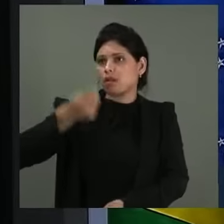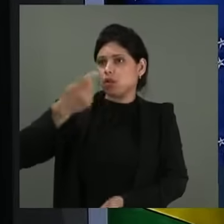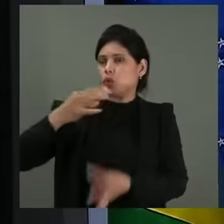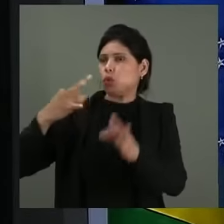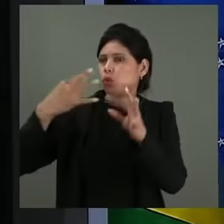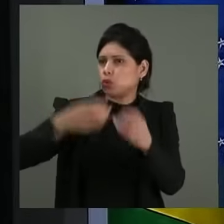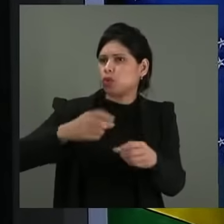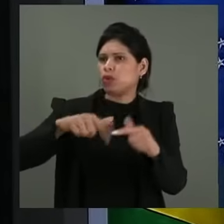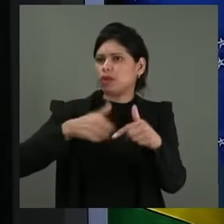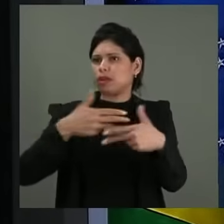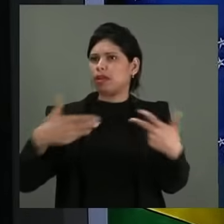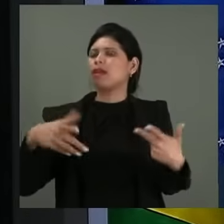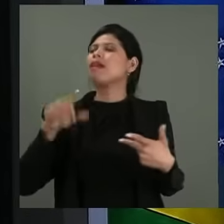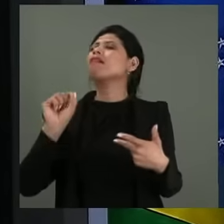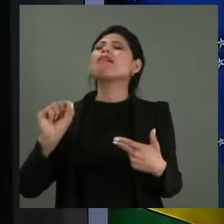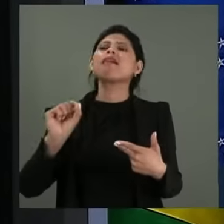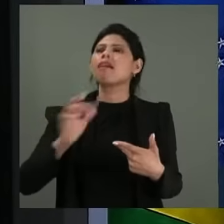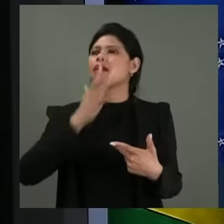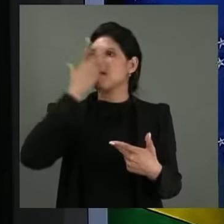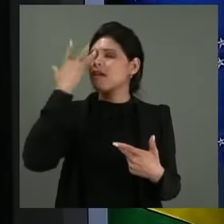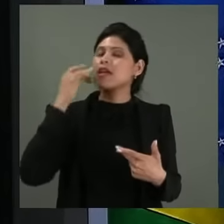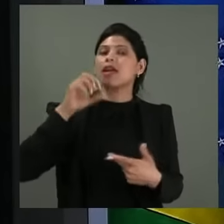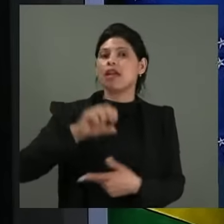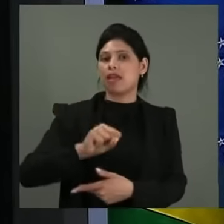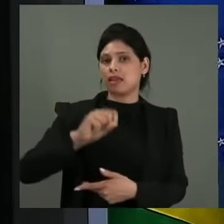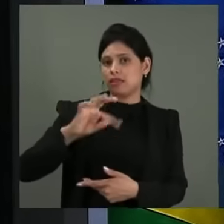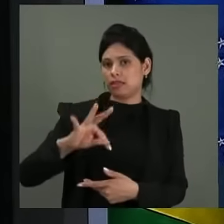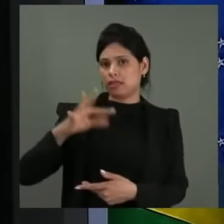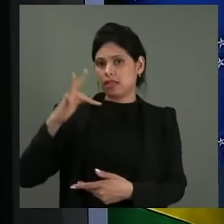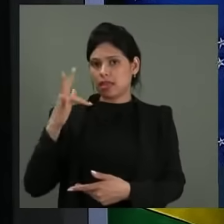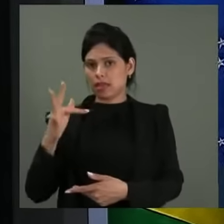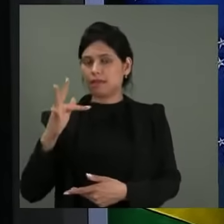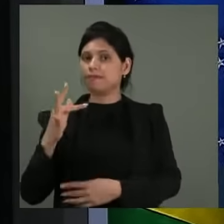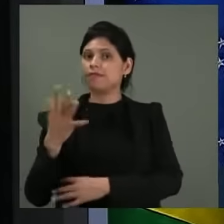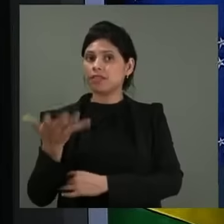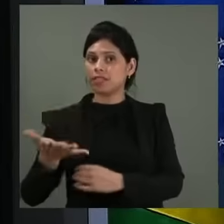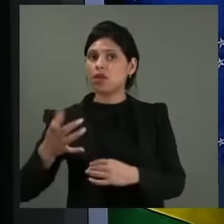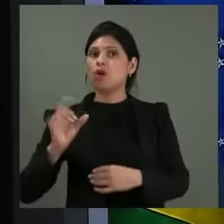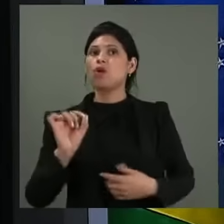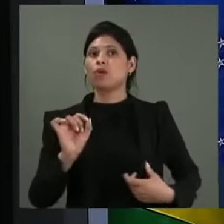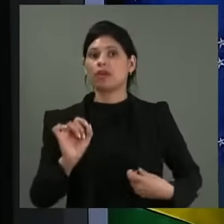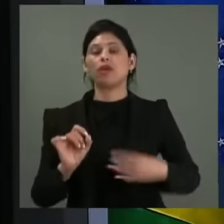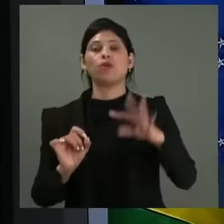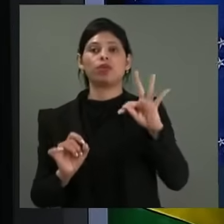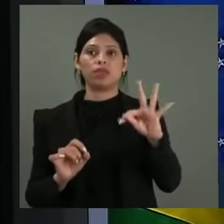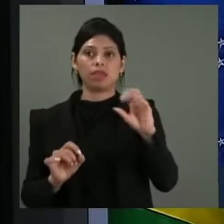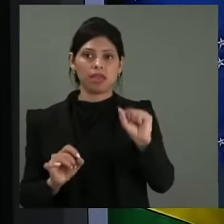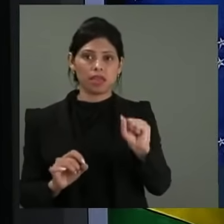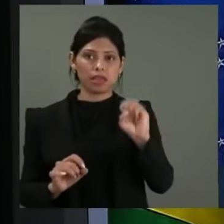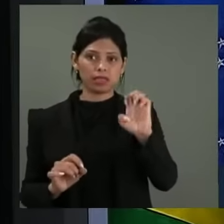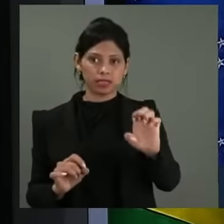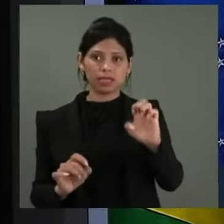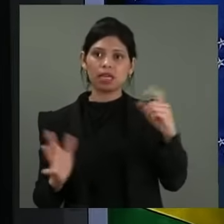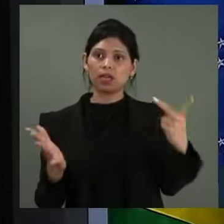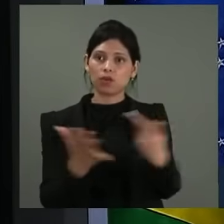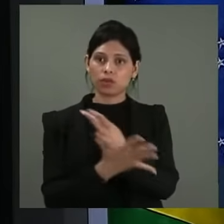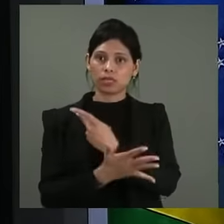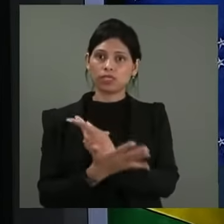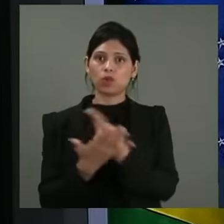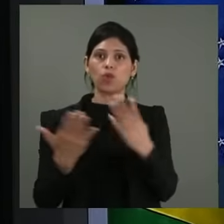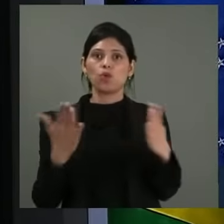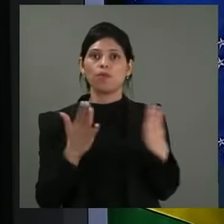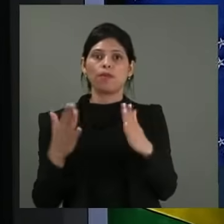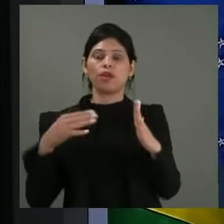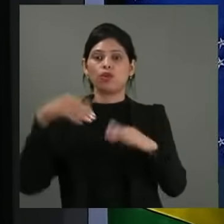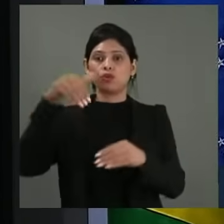Mas nada pode ser comparado ao desvio total de função do TSE nas últimas eleições presidenciais, onde se